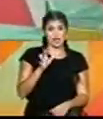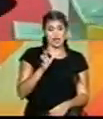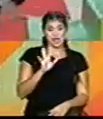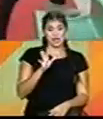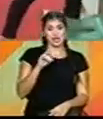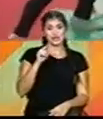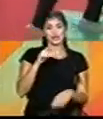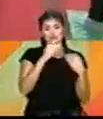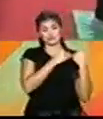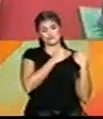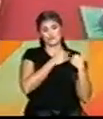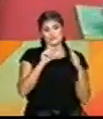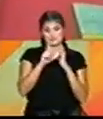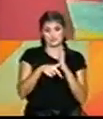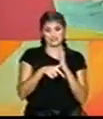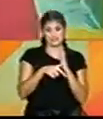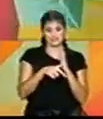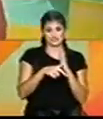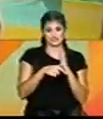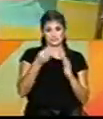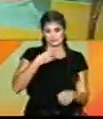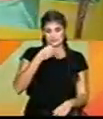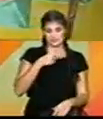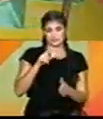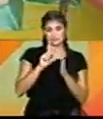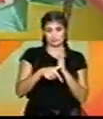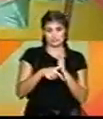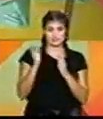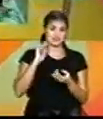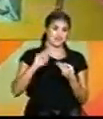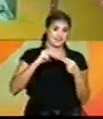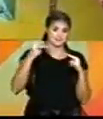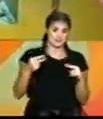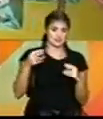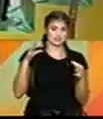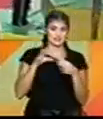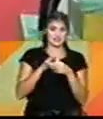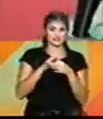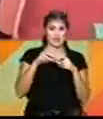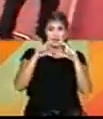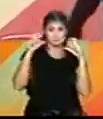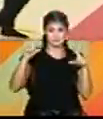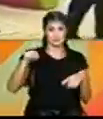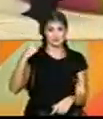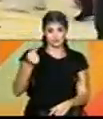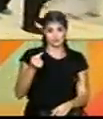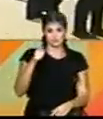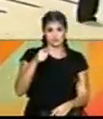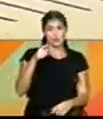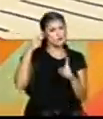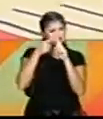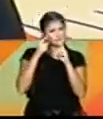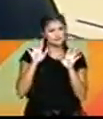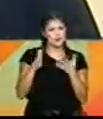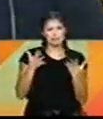é um dos responsáveis por este projeto. Antes de mais, explique-nos porque é um projeto da Câmara Municipal associado a uma outra empresa. O que é que vocês pretendem